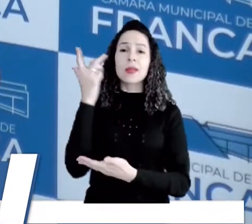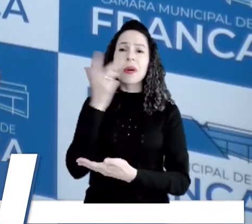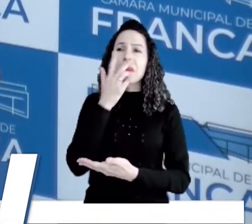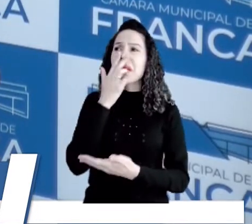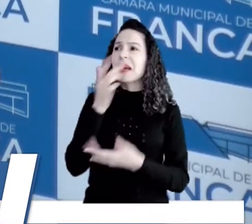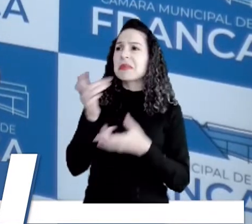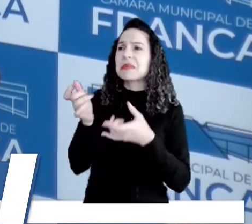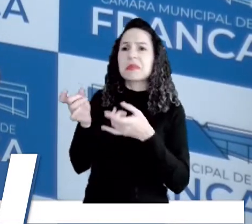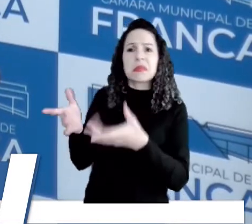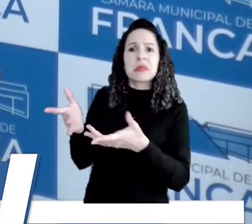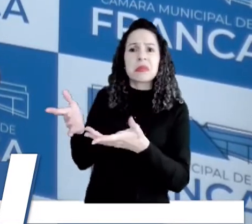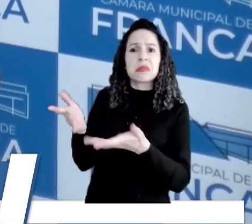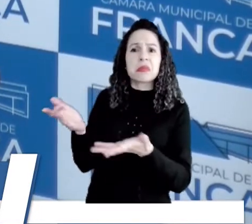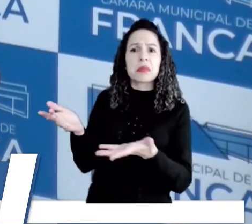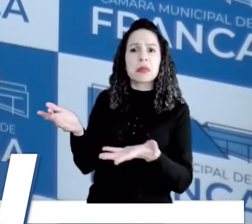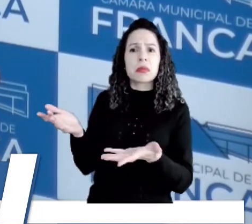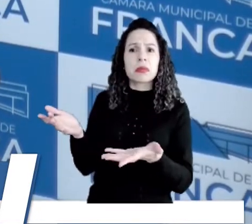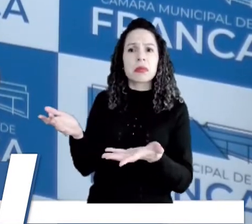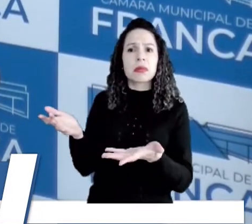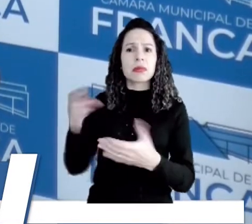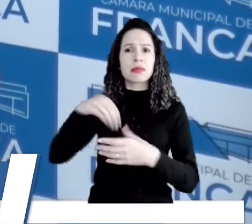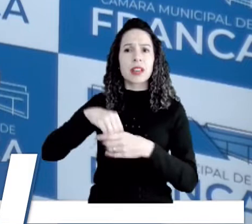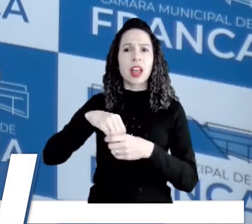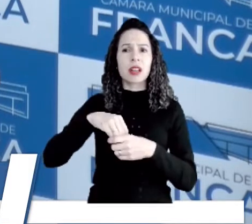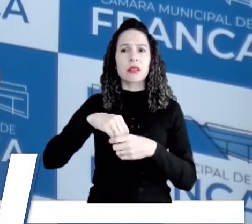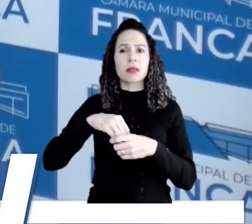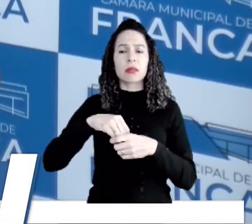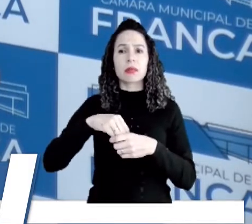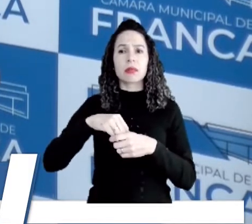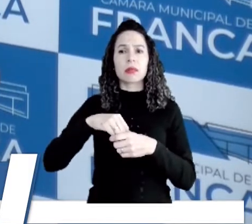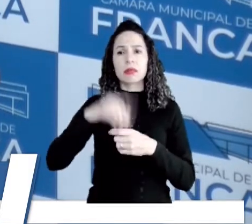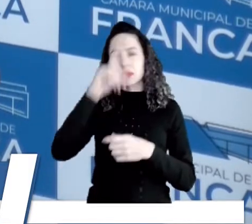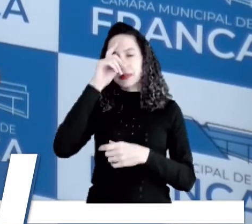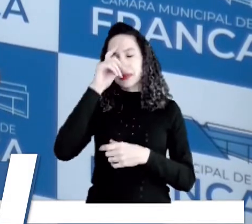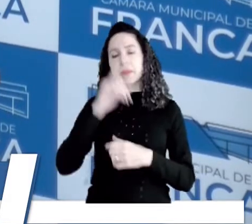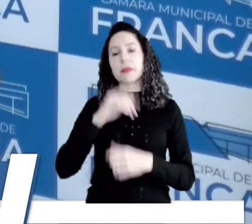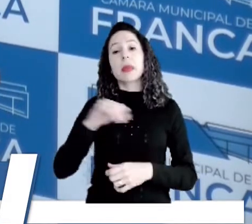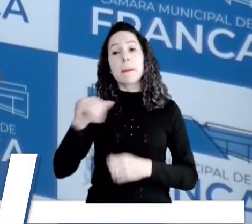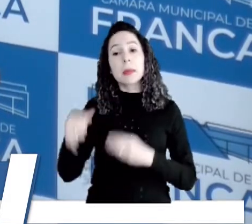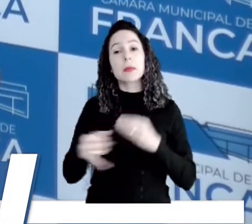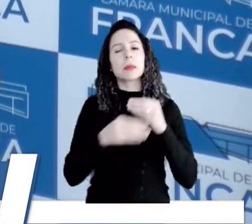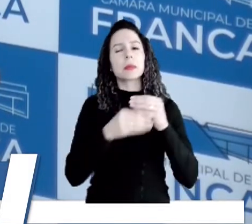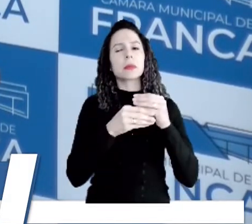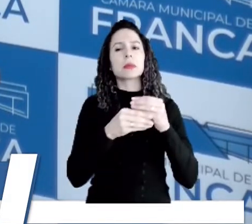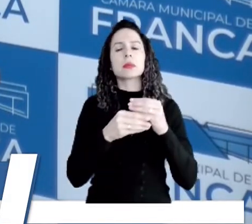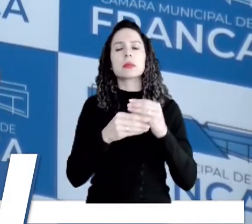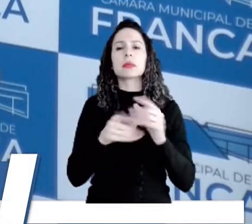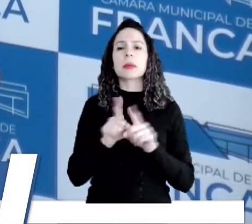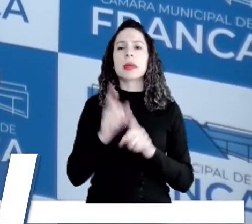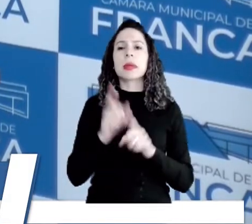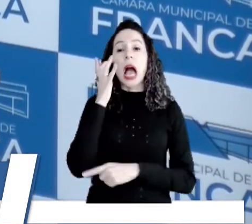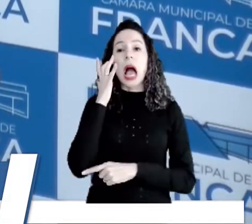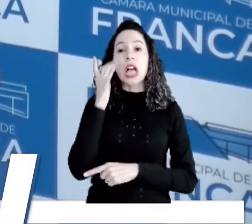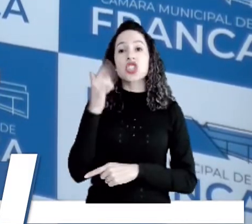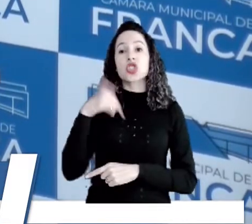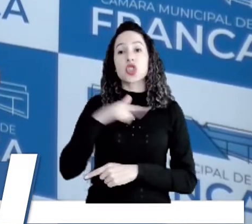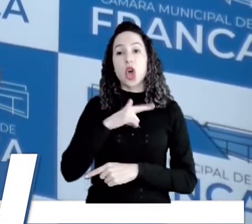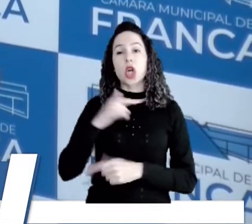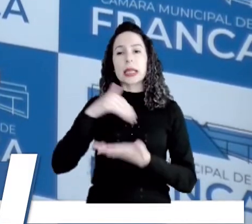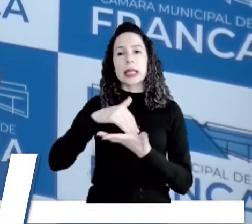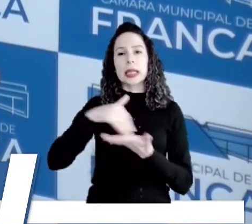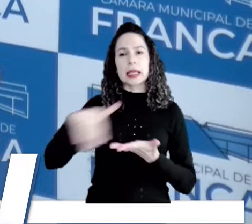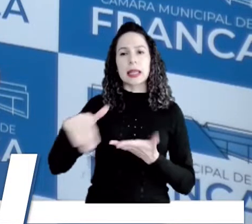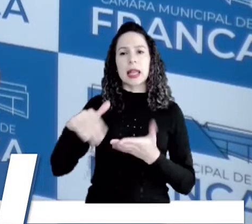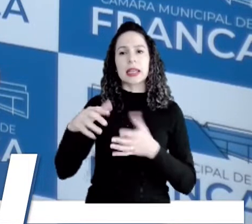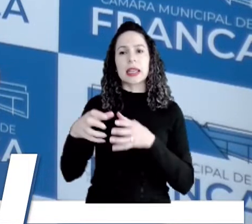um dentro de... E aproveitando também, eu acho que a nossa Secretaria de